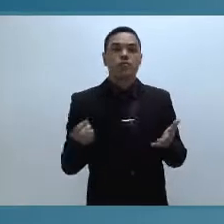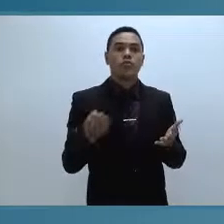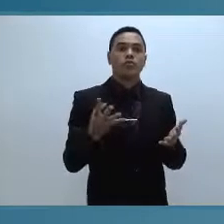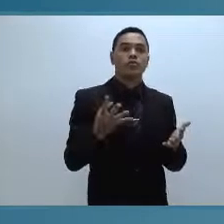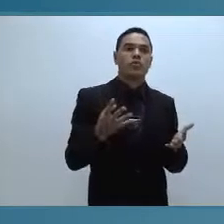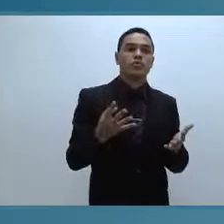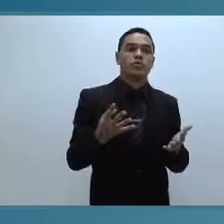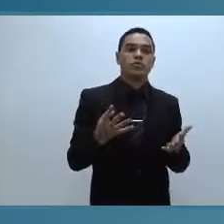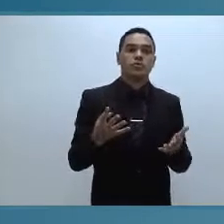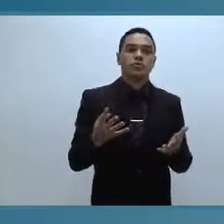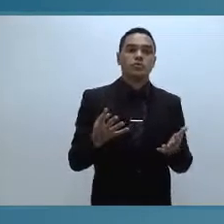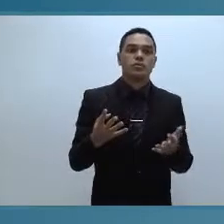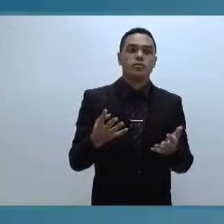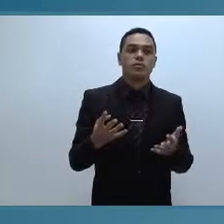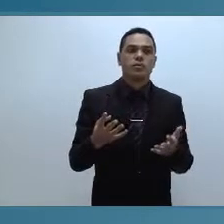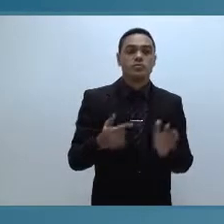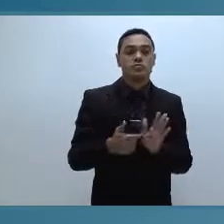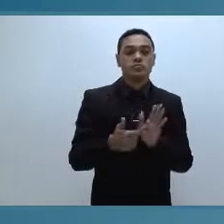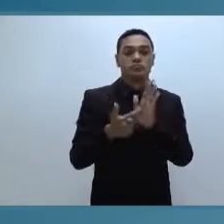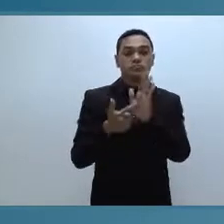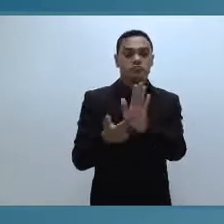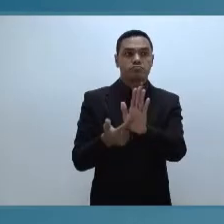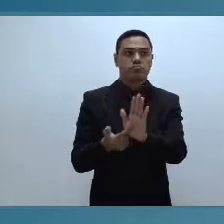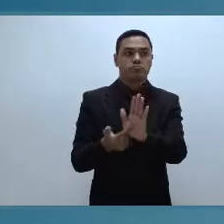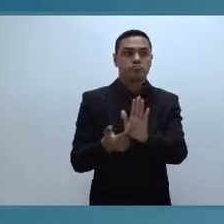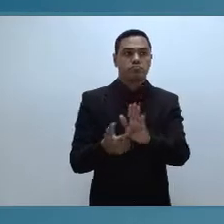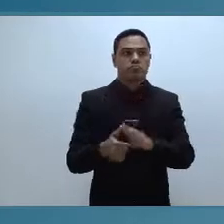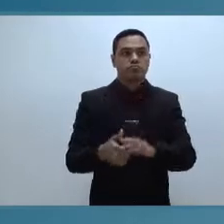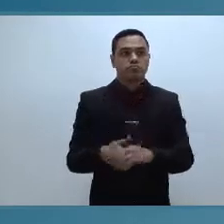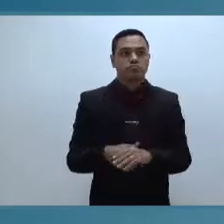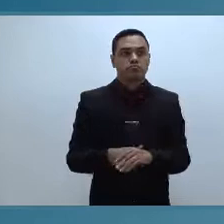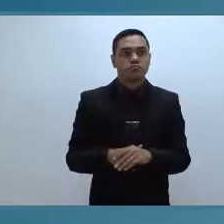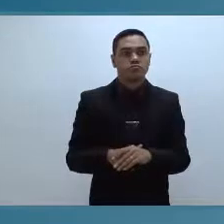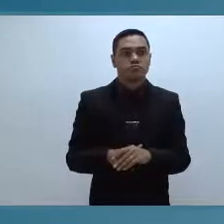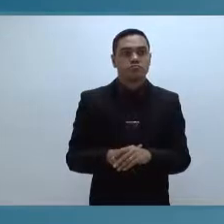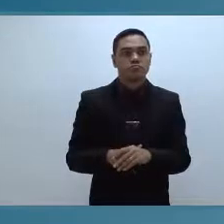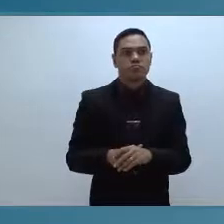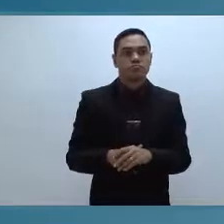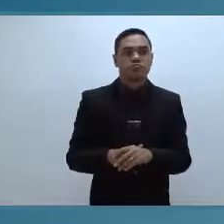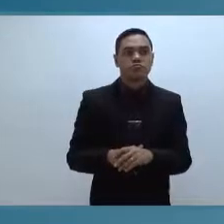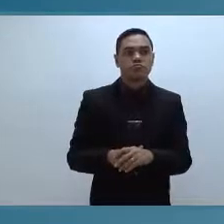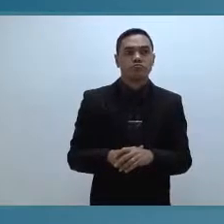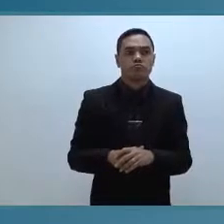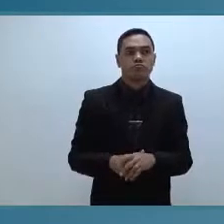18/9/2022, traz os seguintes indicadores. EJUD,